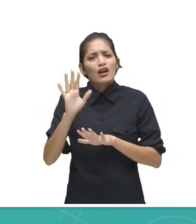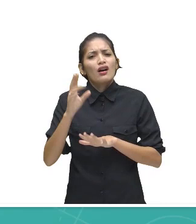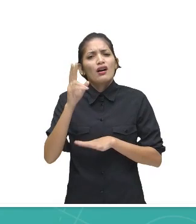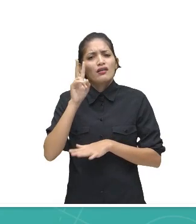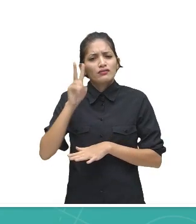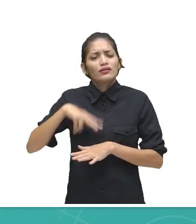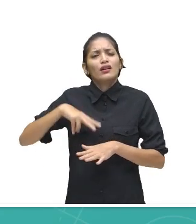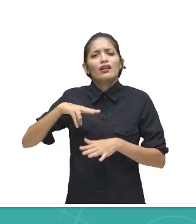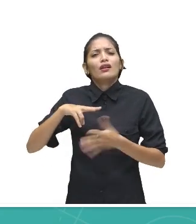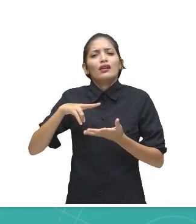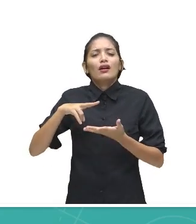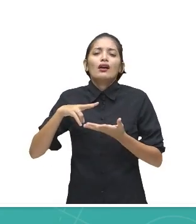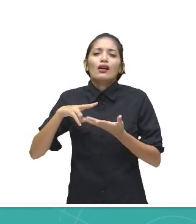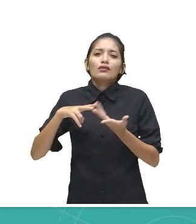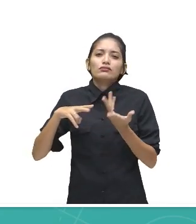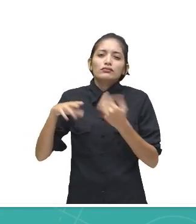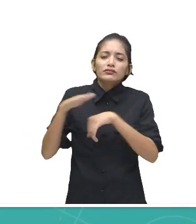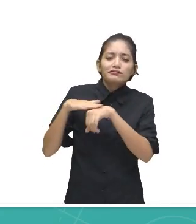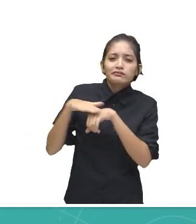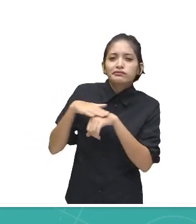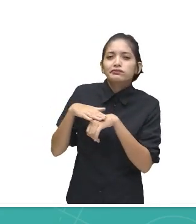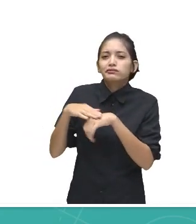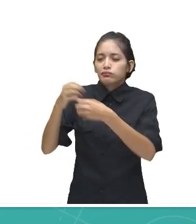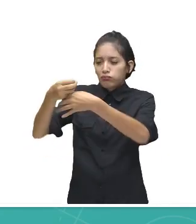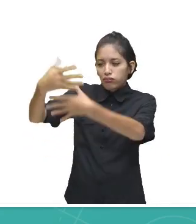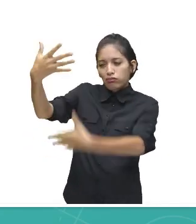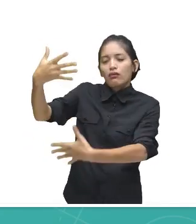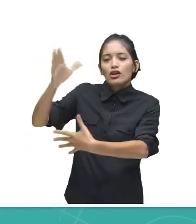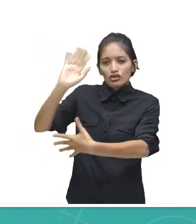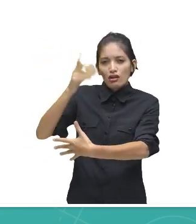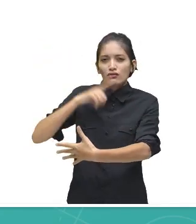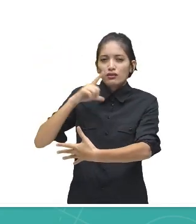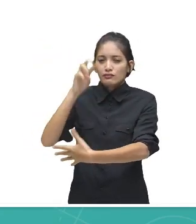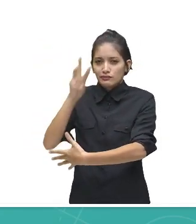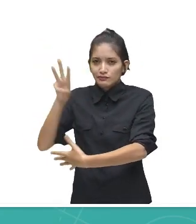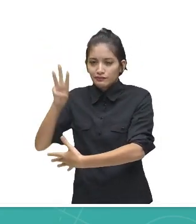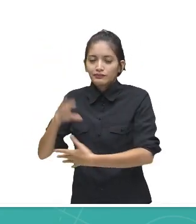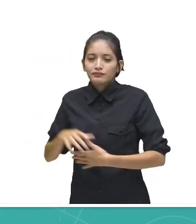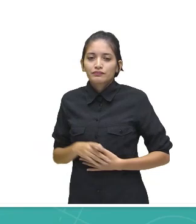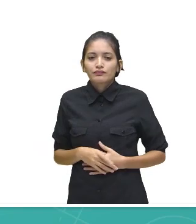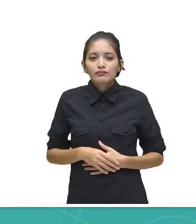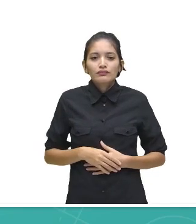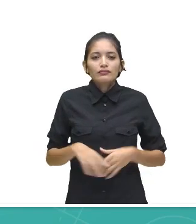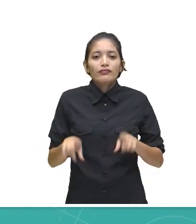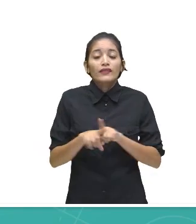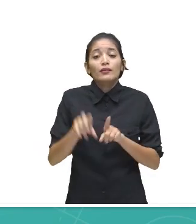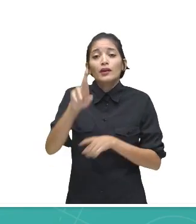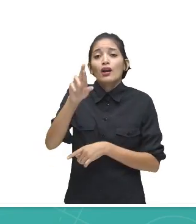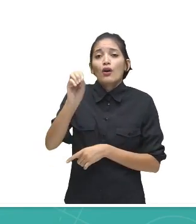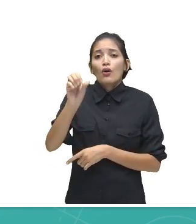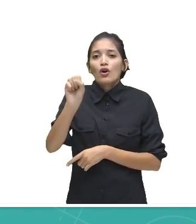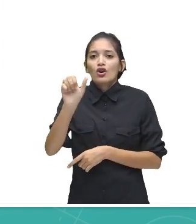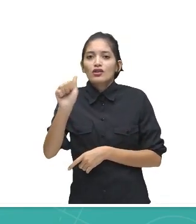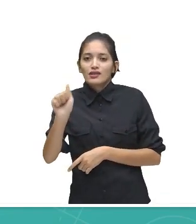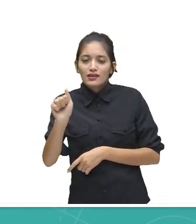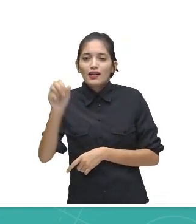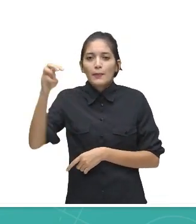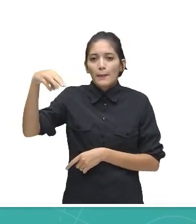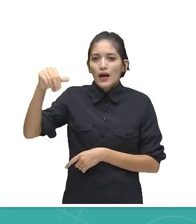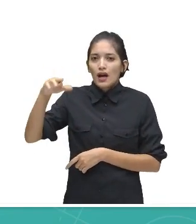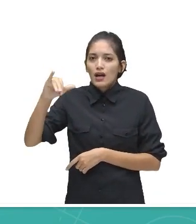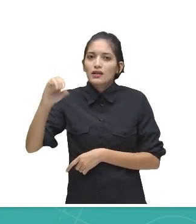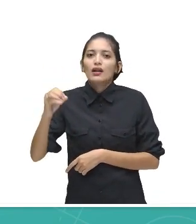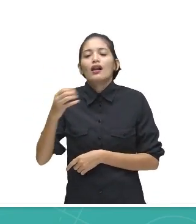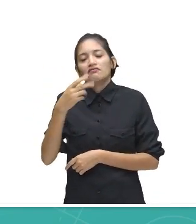histórico da nossa conversa no chat público que vocês também conseguem o link rapidinho, né? Rosa Maria, boa noite. Boa noite, disse boa noite no chat, né?